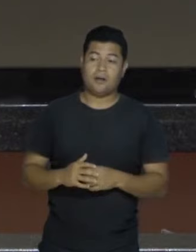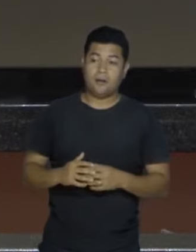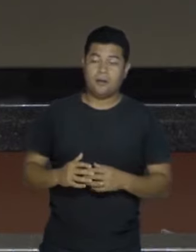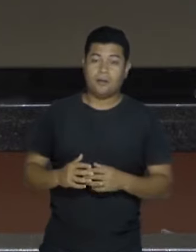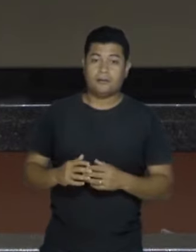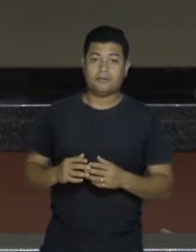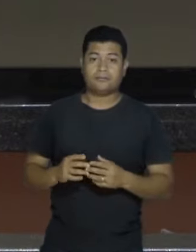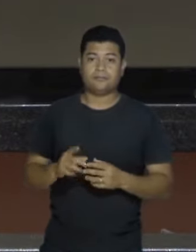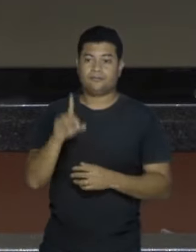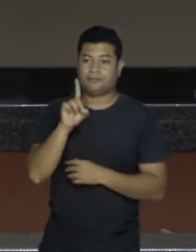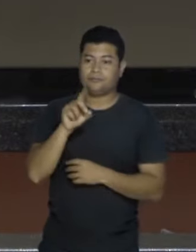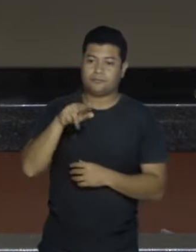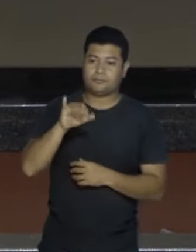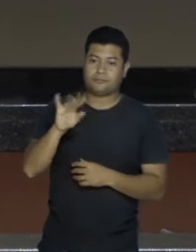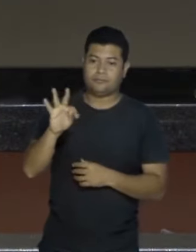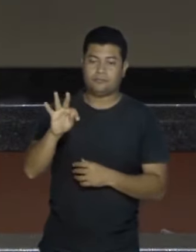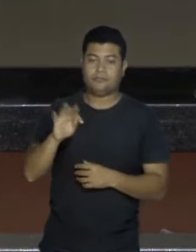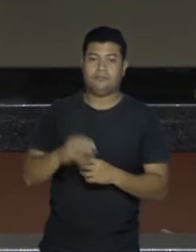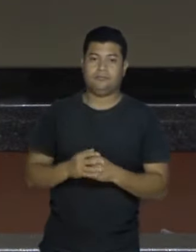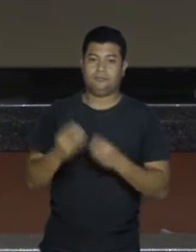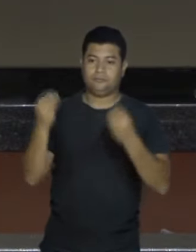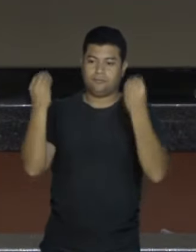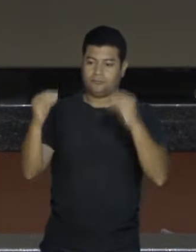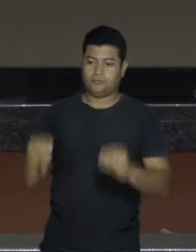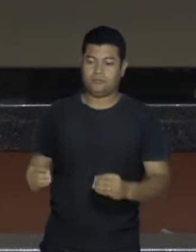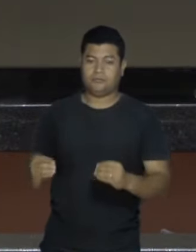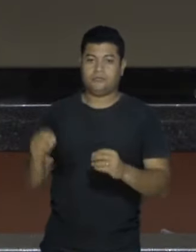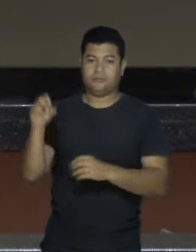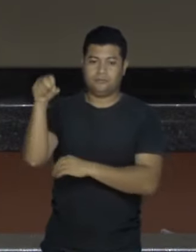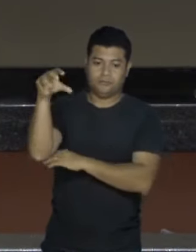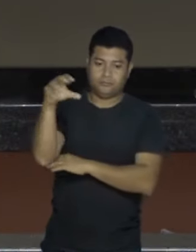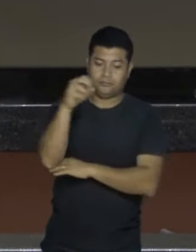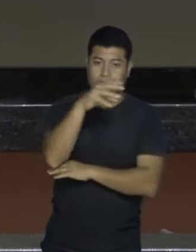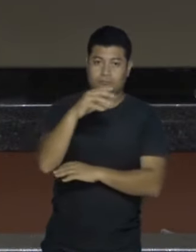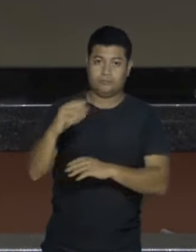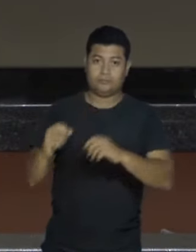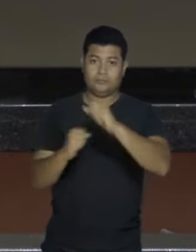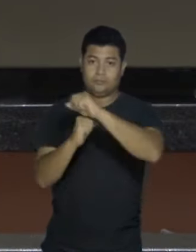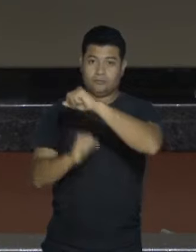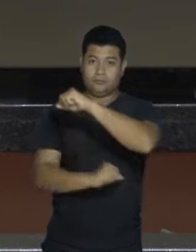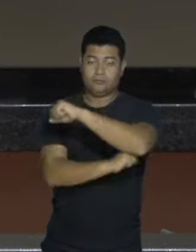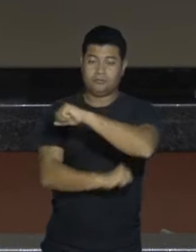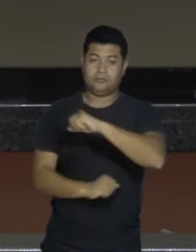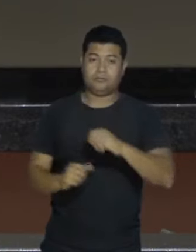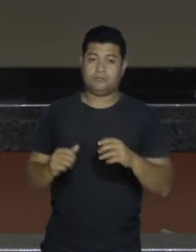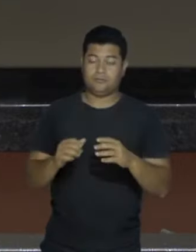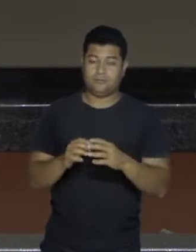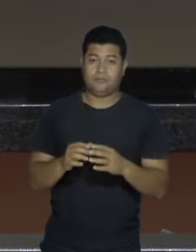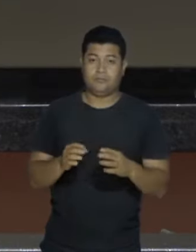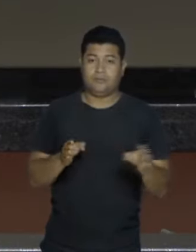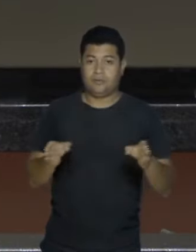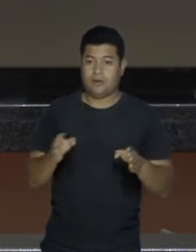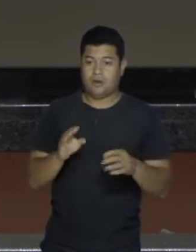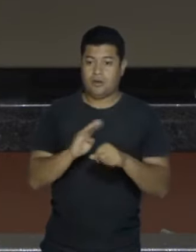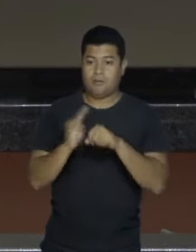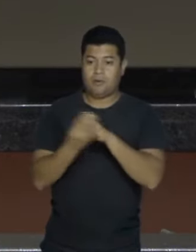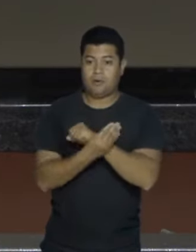a instalação de postes de iluminação no viaduto e alça de acesso ao bairro Arraial de ouro